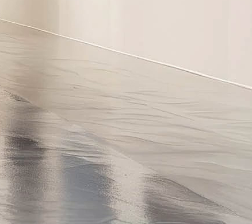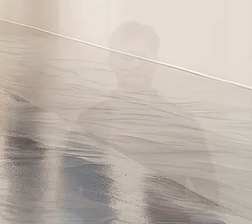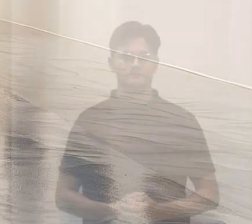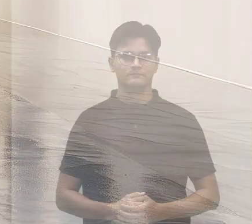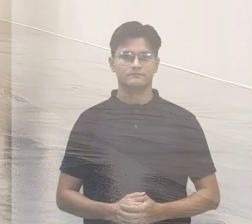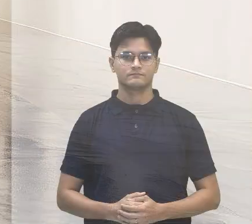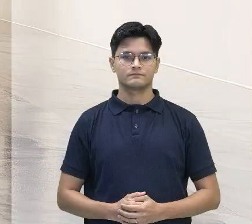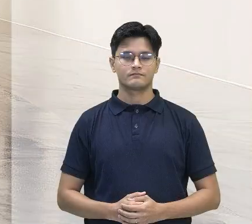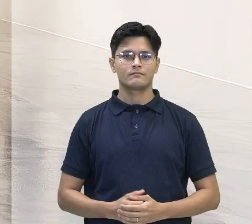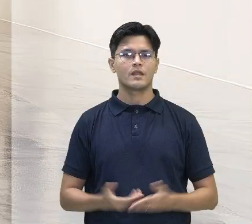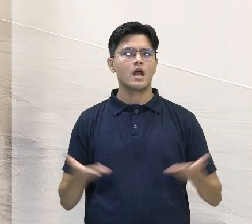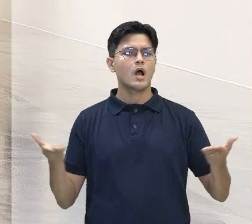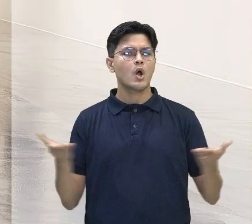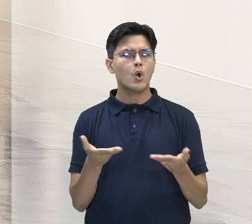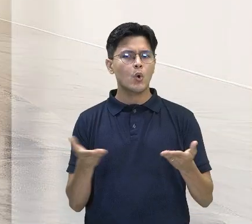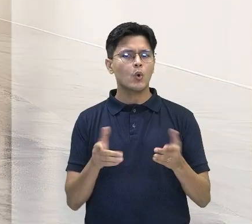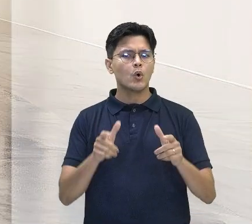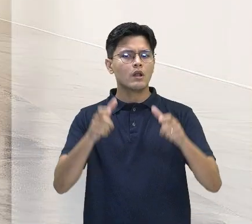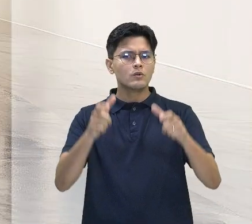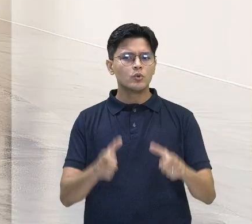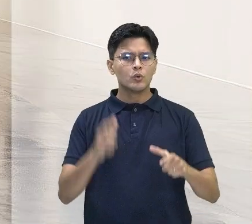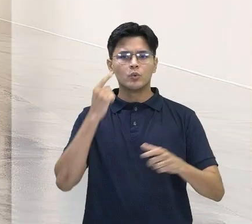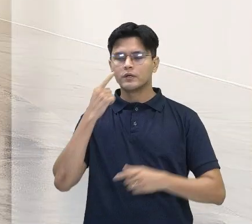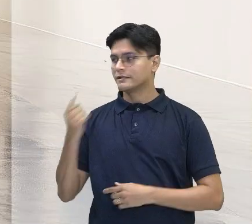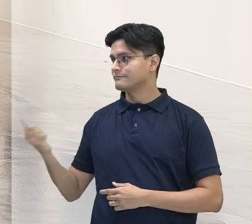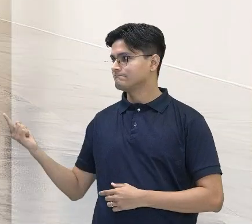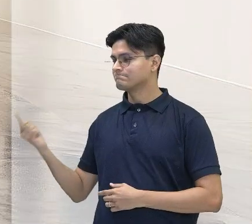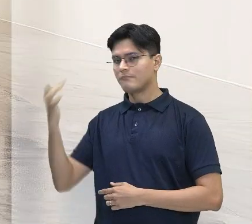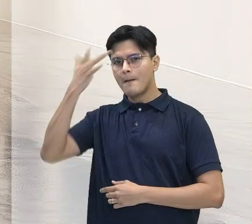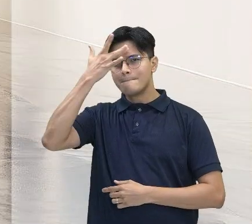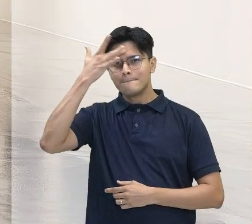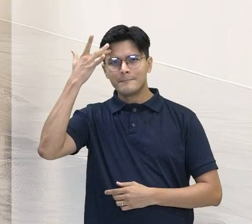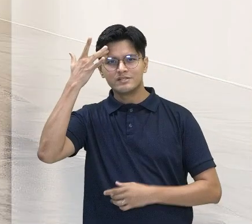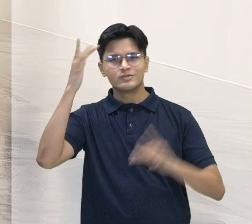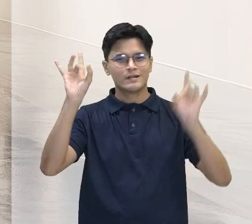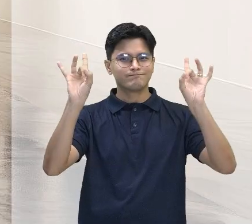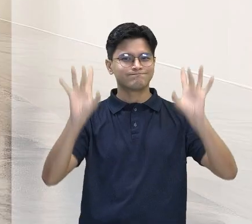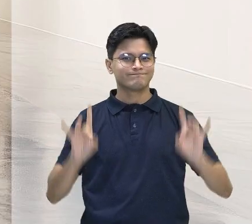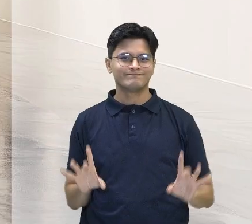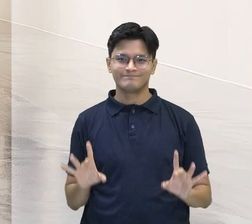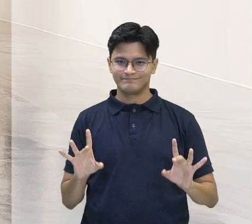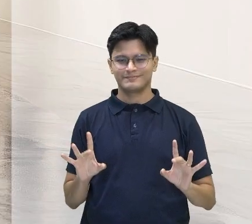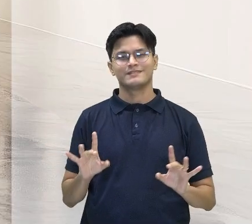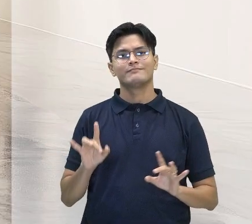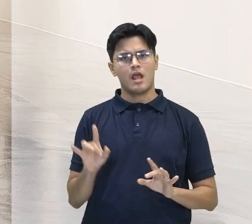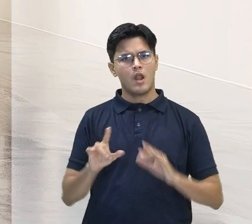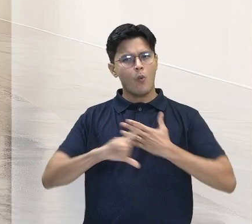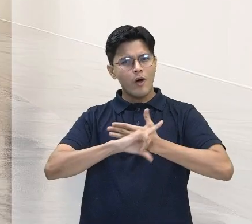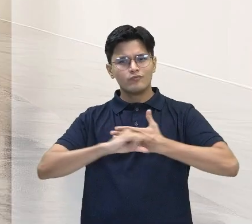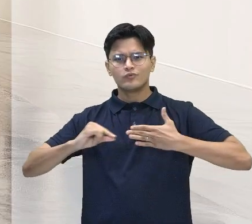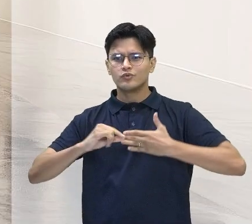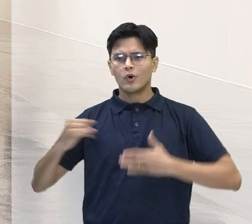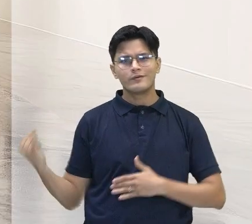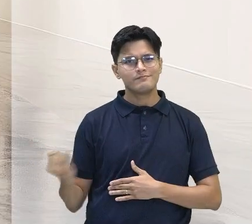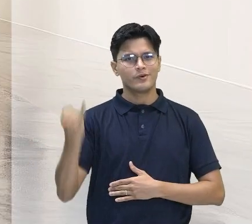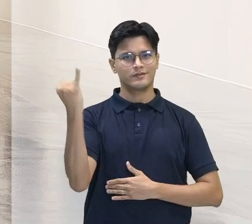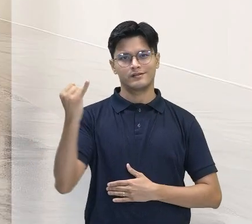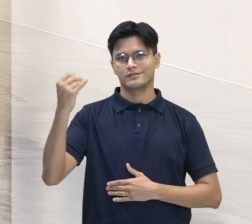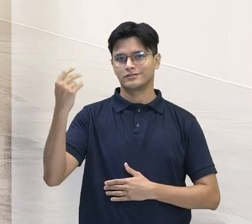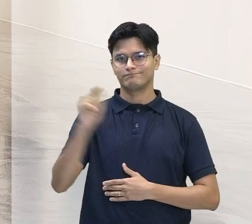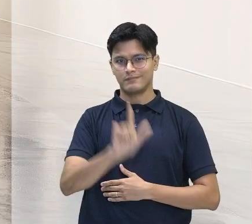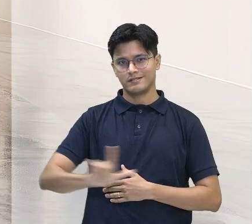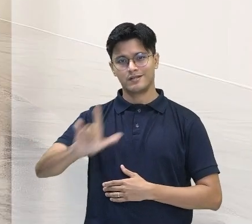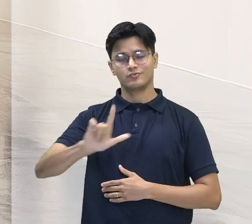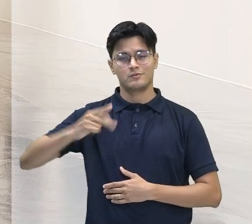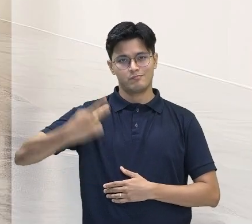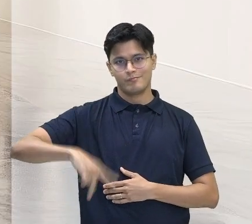Nós estamos aqui com uma pessoa especial, um grande expoente da literatura brasileira, e eu acabo